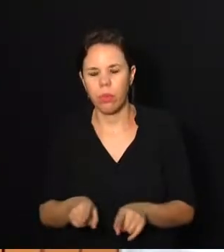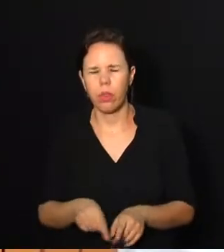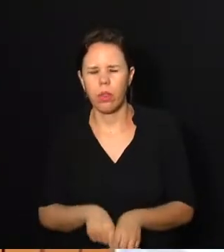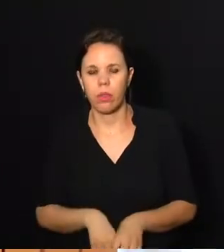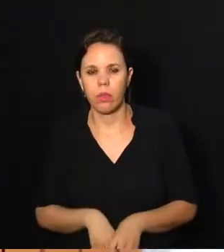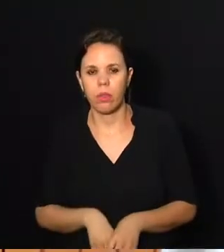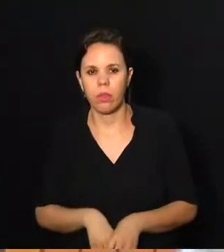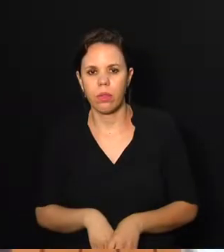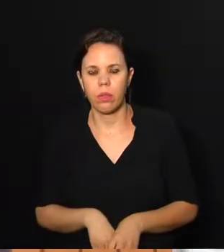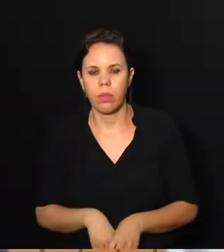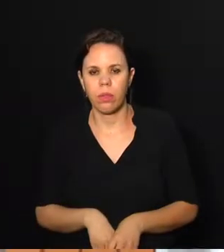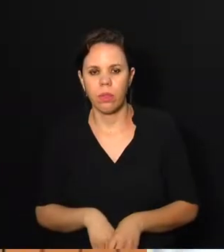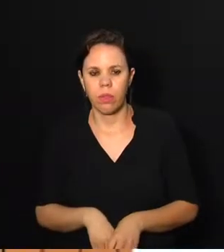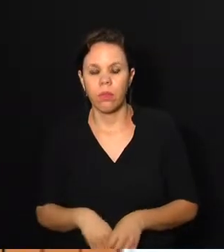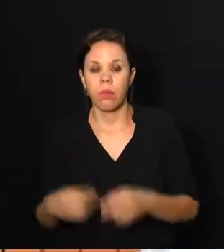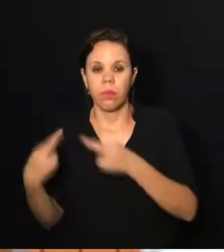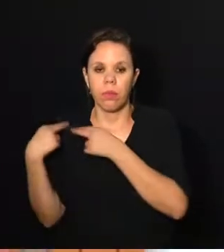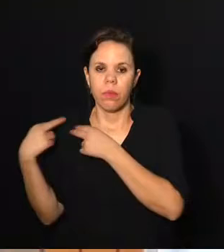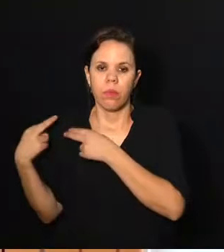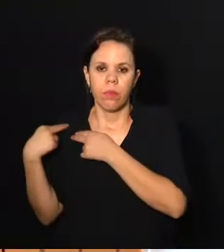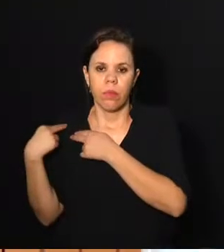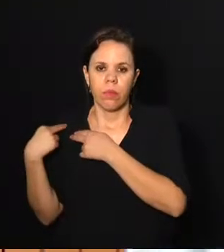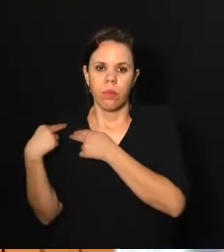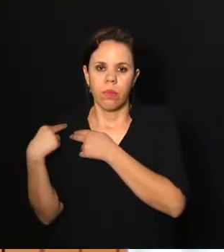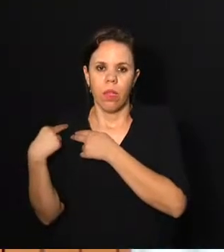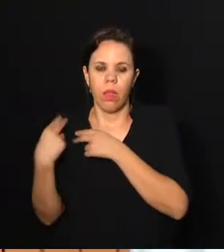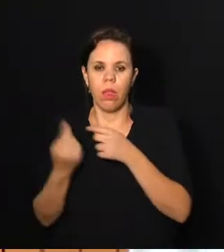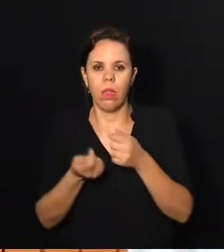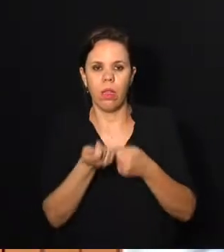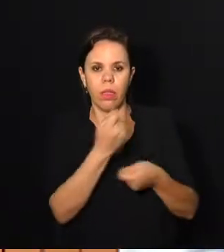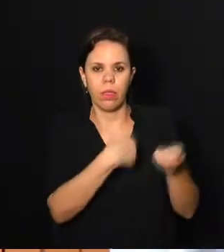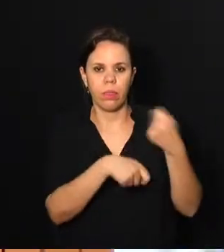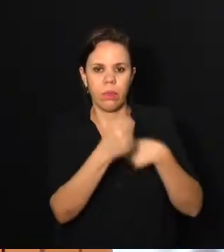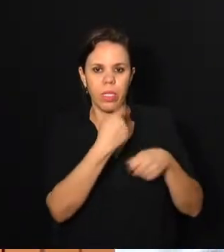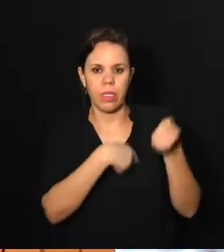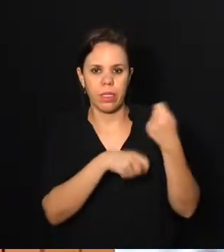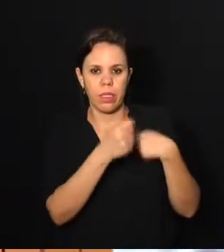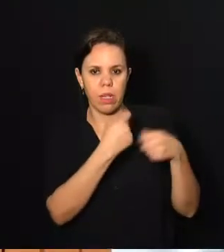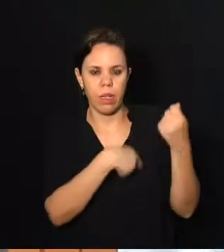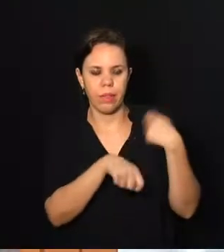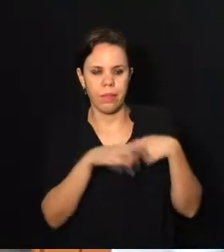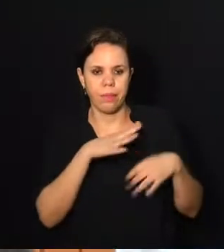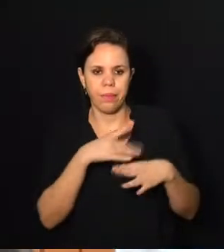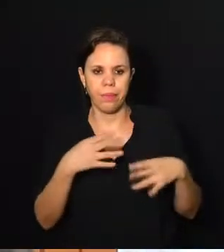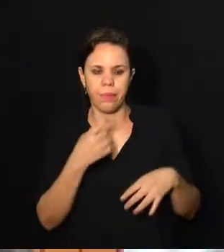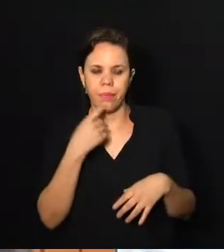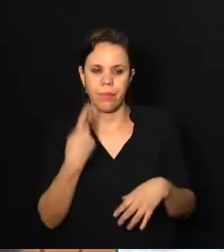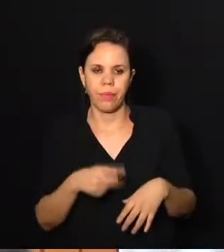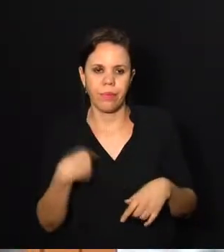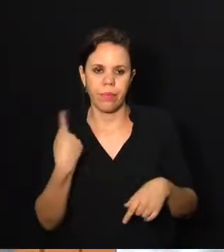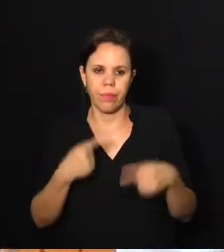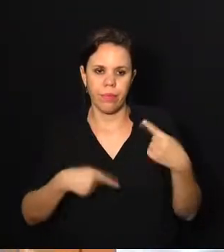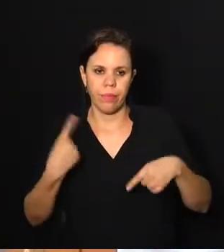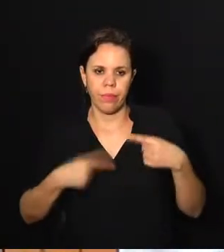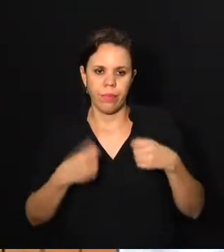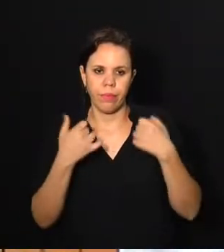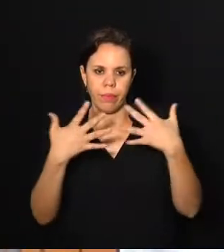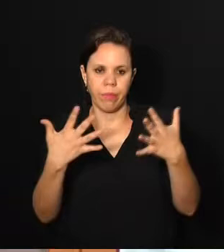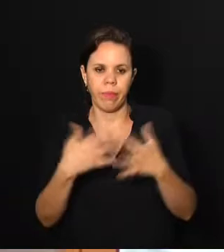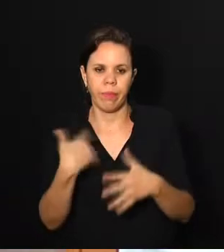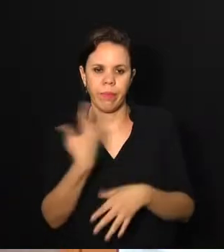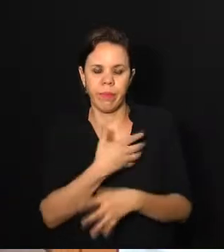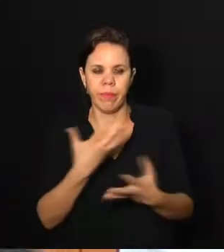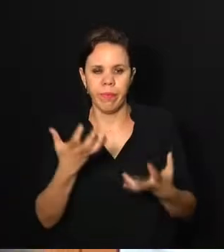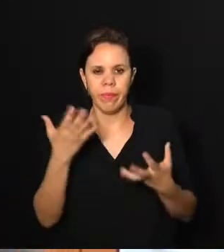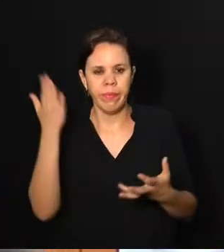Os vereadores também são responsáveis para governar a cidade de Campinas. Então, nós, quando fazemos um debate público, quando nós queremos